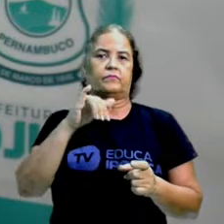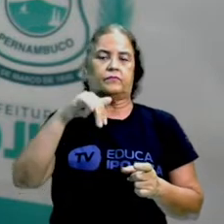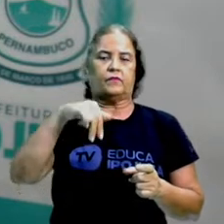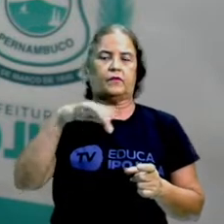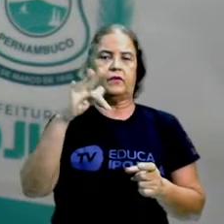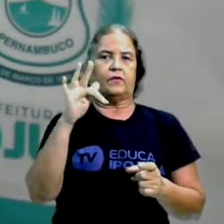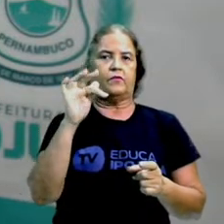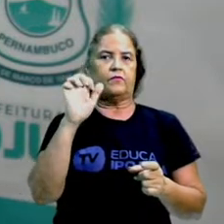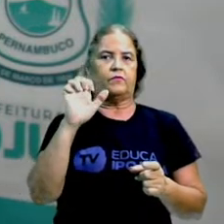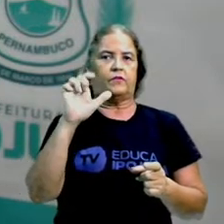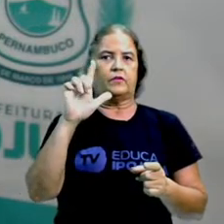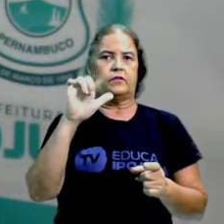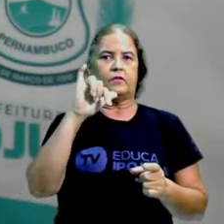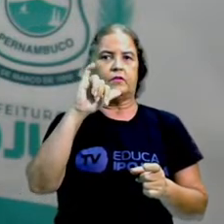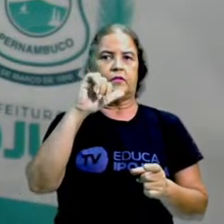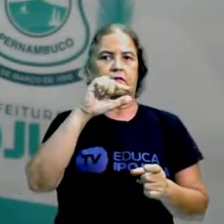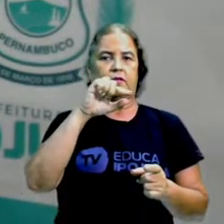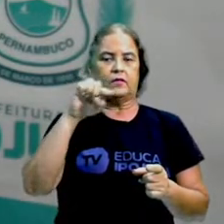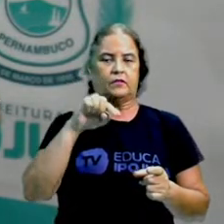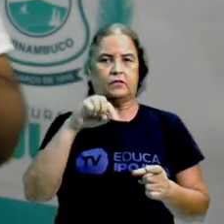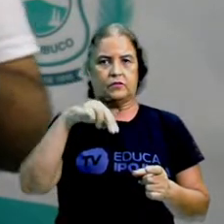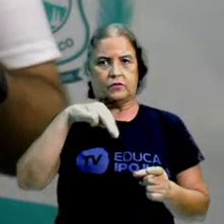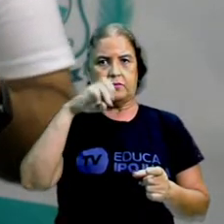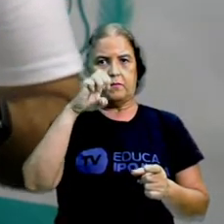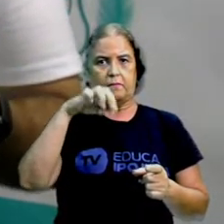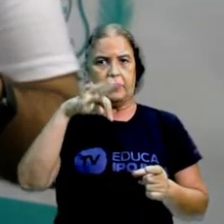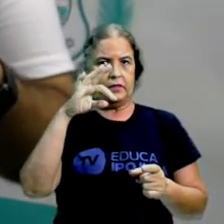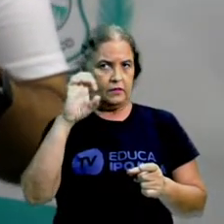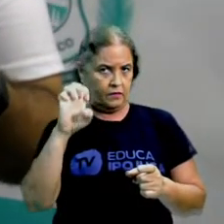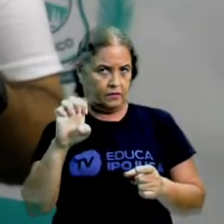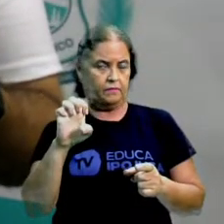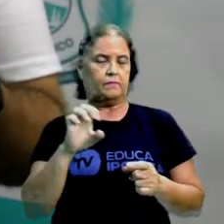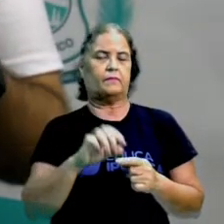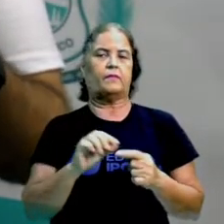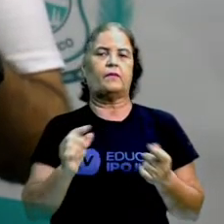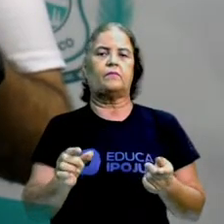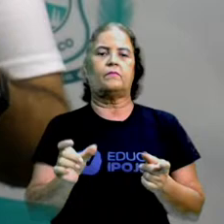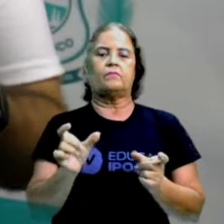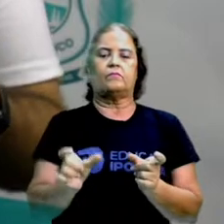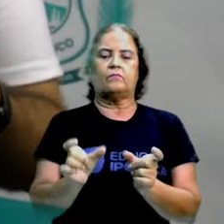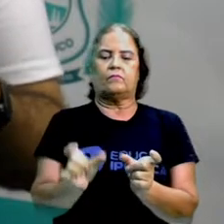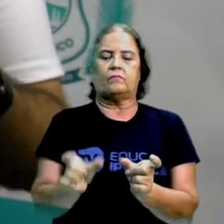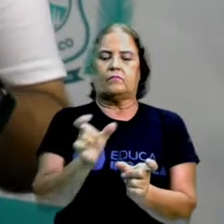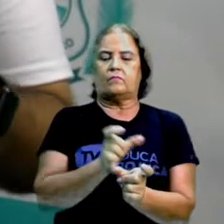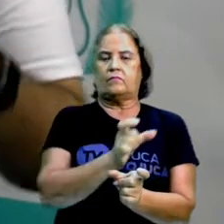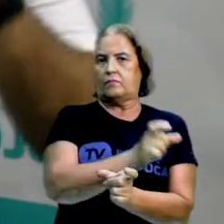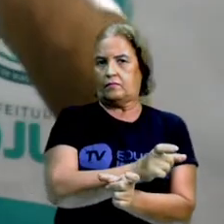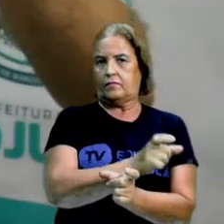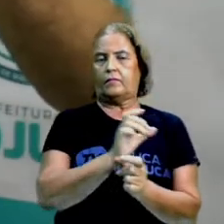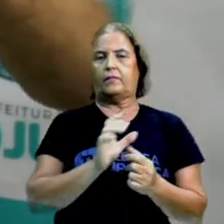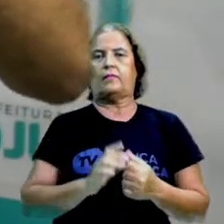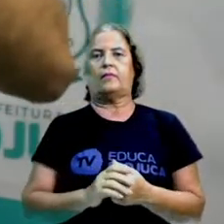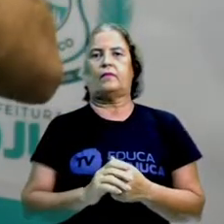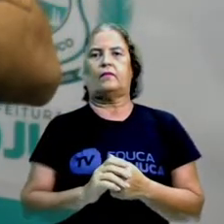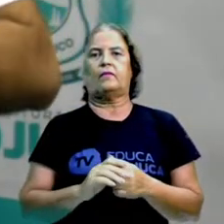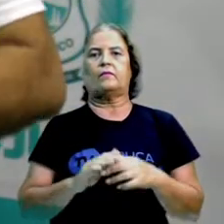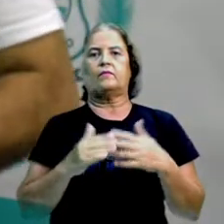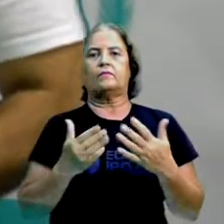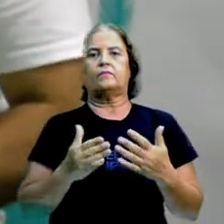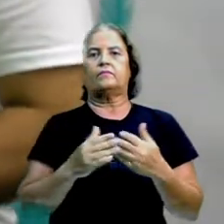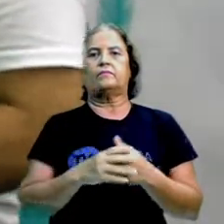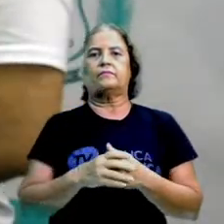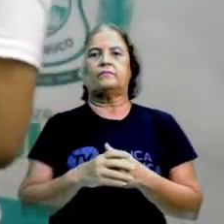certo? Esses acréscimos antes das palavras é o que nós chamamos de prefixes, ok? Vamos